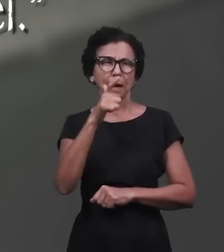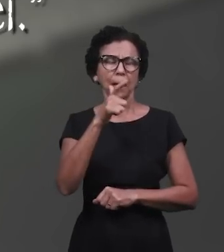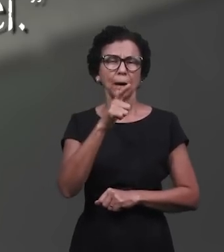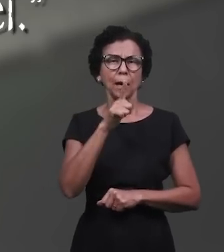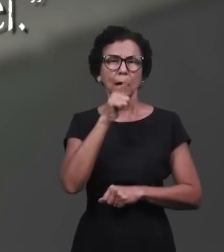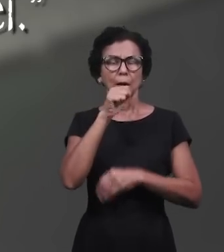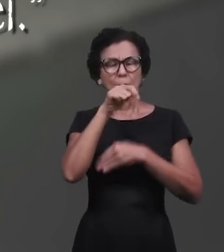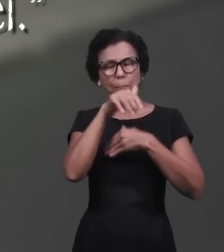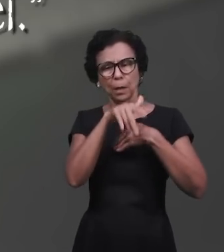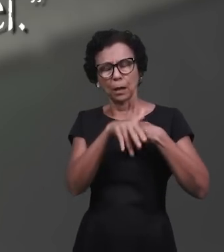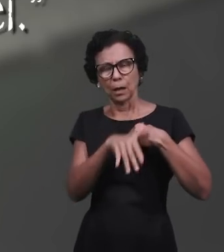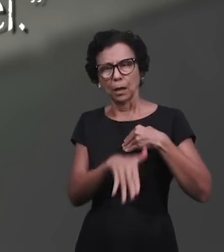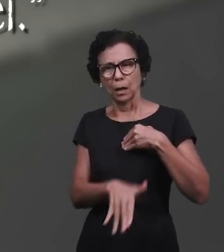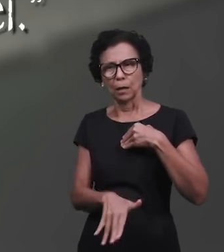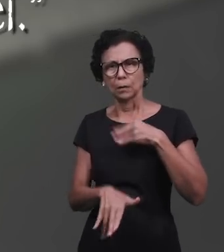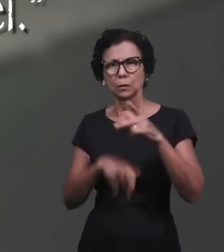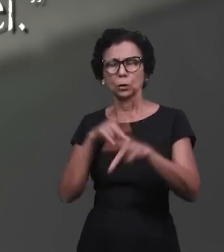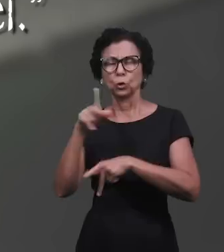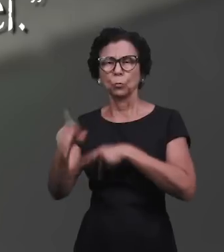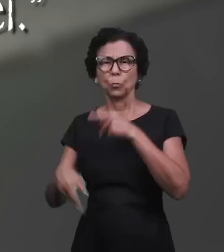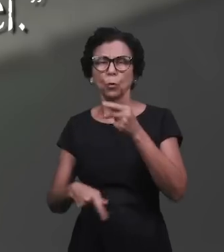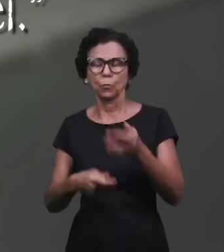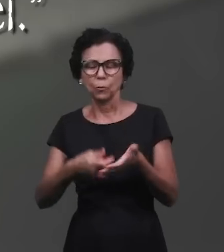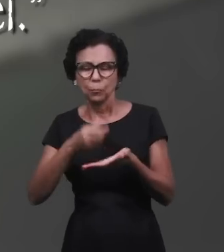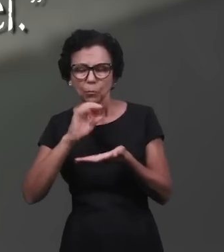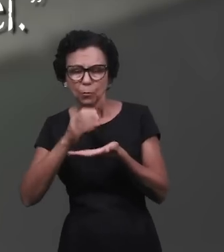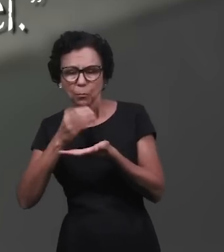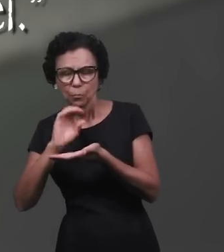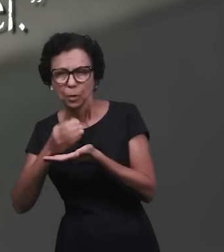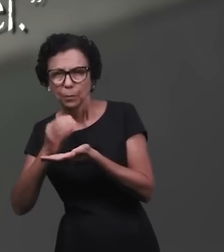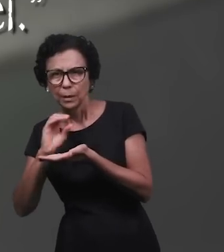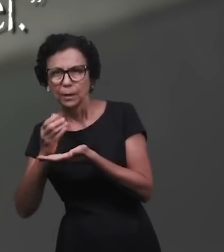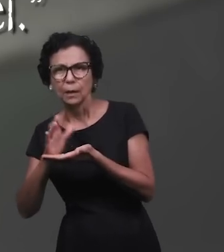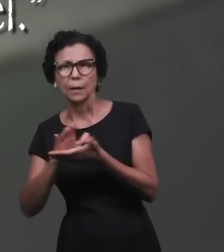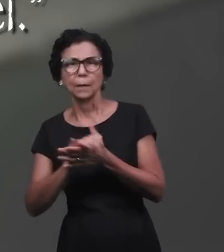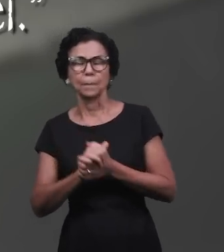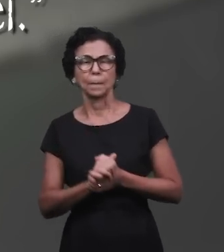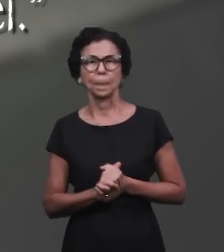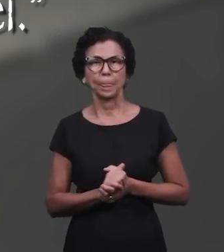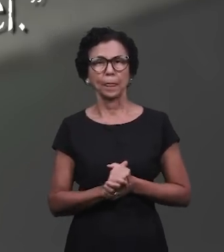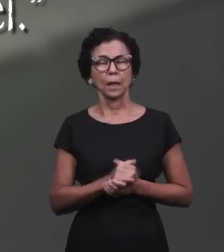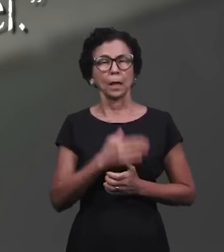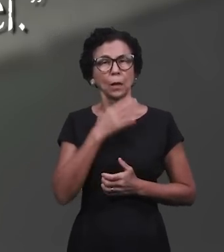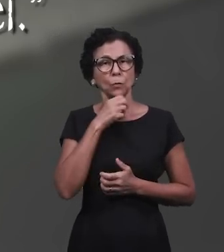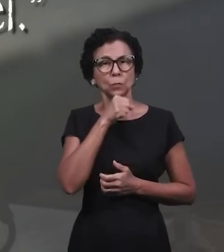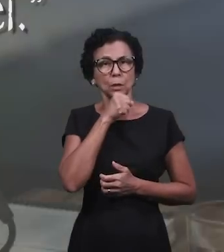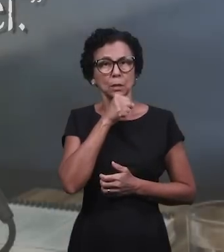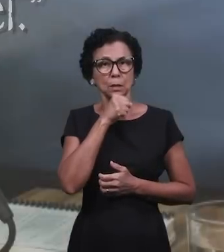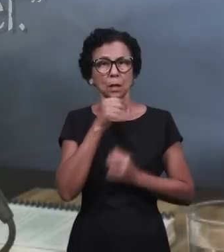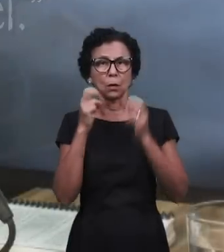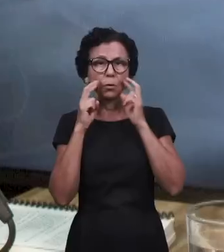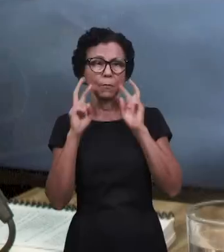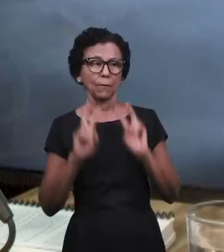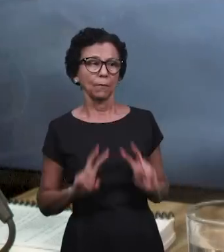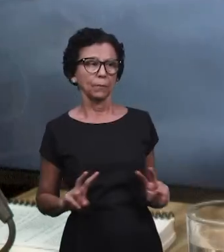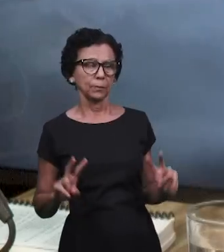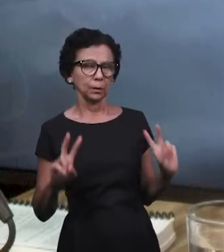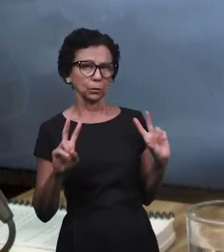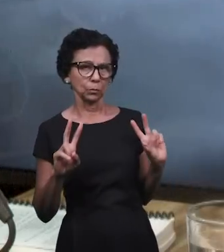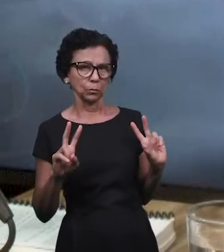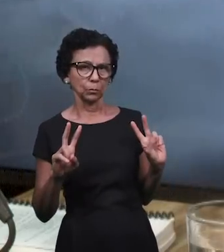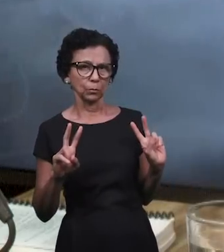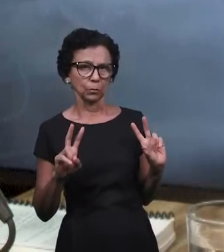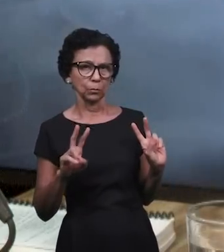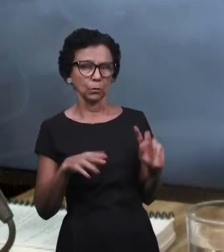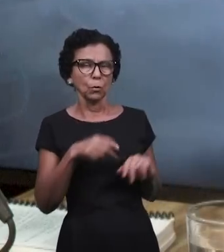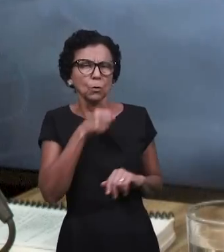fez, diante dos olhos dos anciãos de Israel. Agora o povo estava chegando